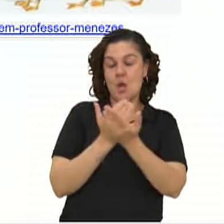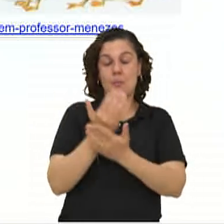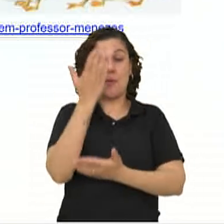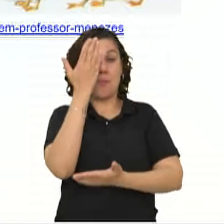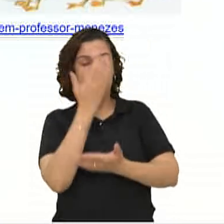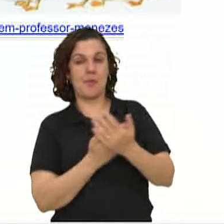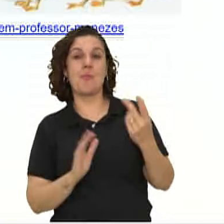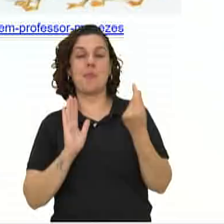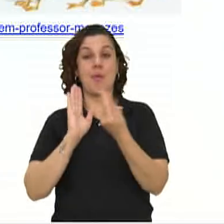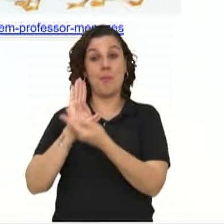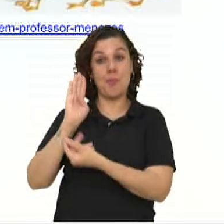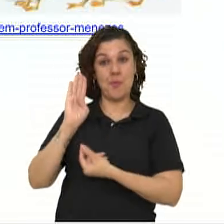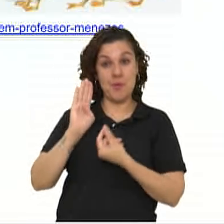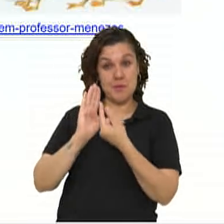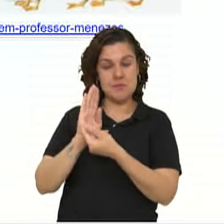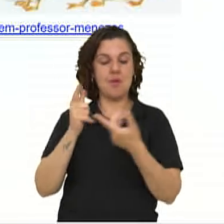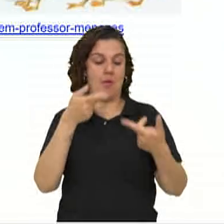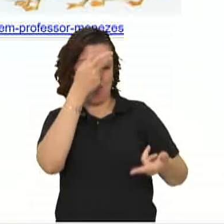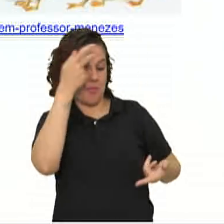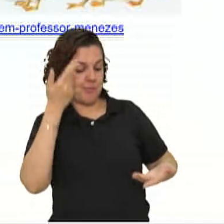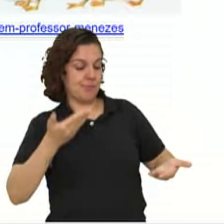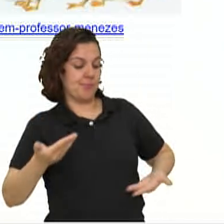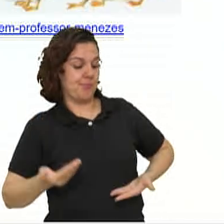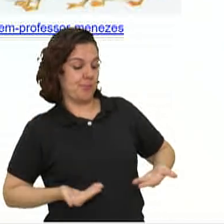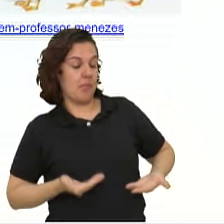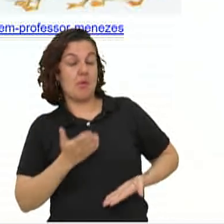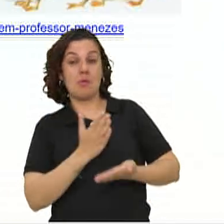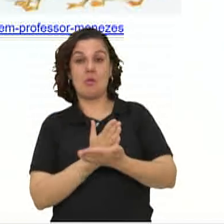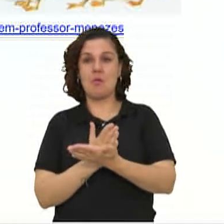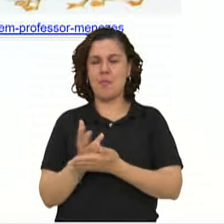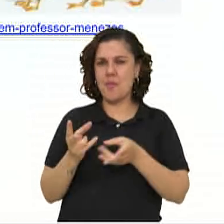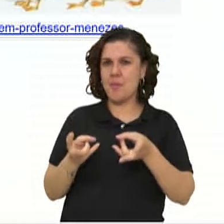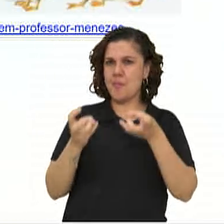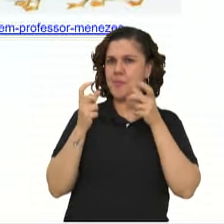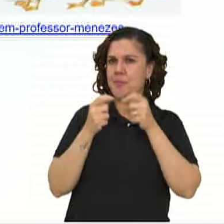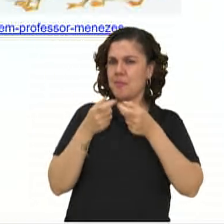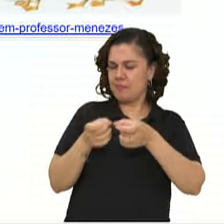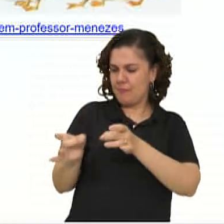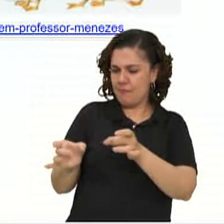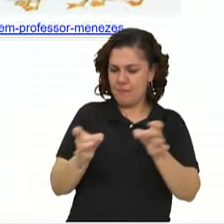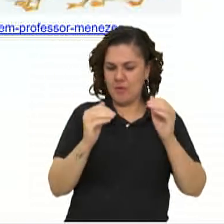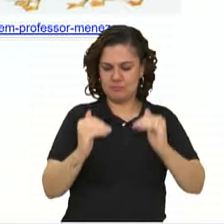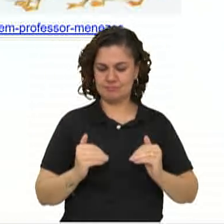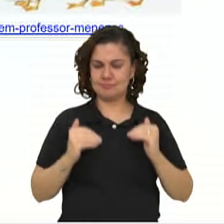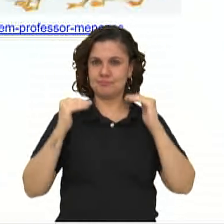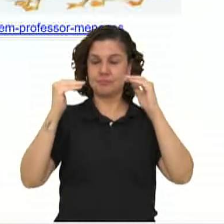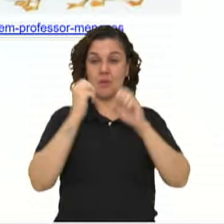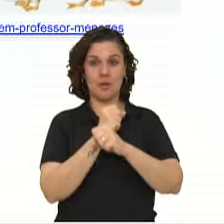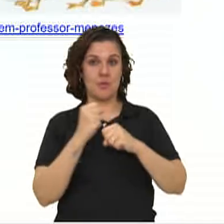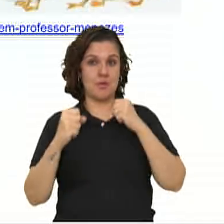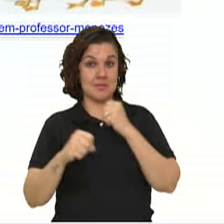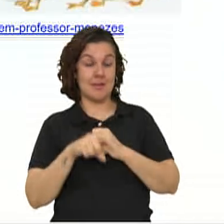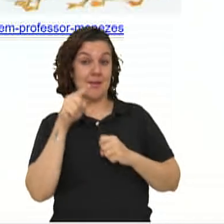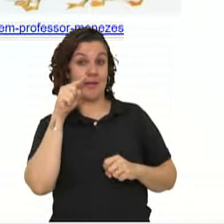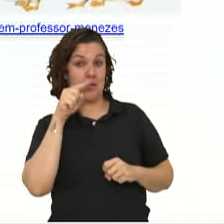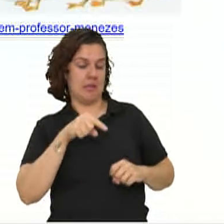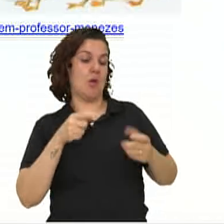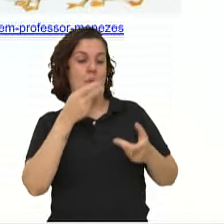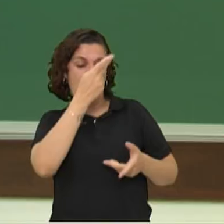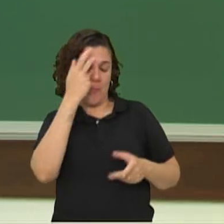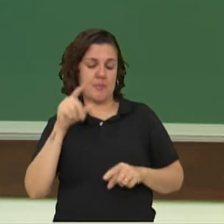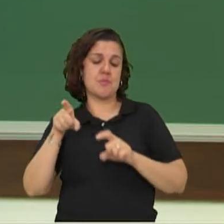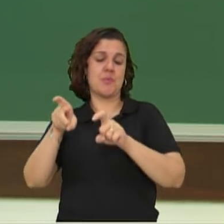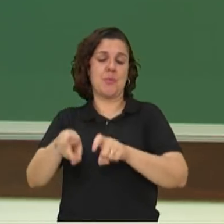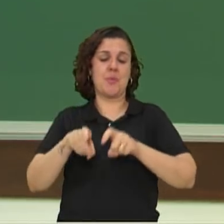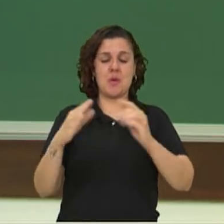os burguesia. Já os servos começam a ver no comércio uma possibilidade de ascensão social. Os servos eram os camponeses